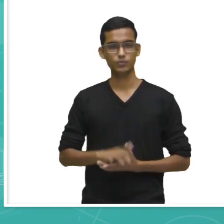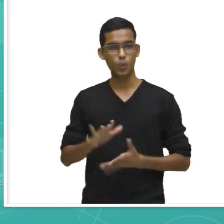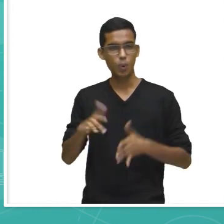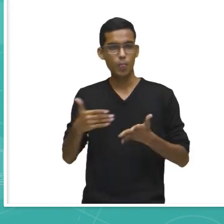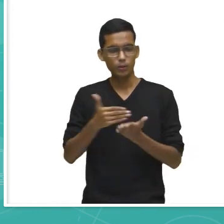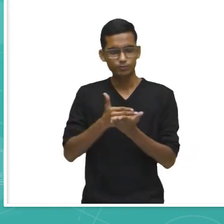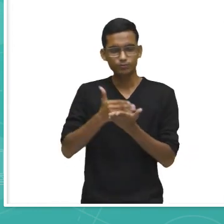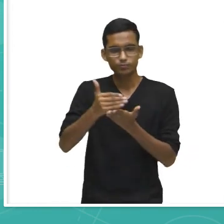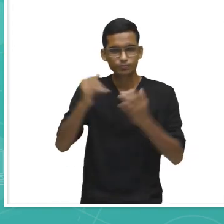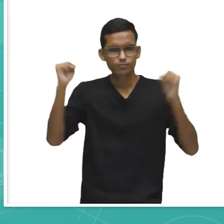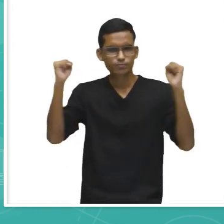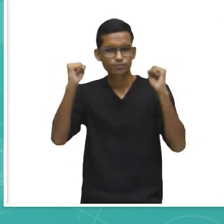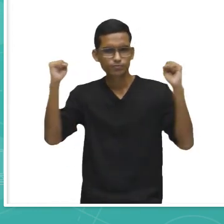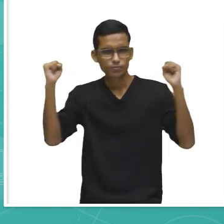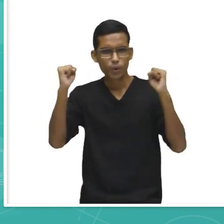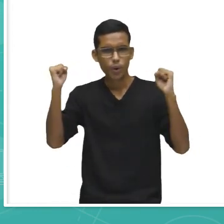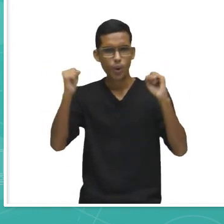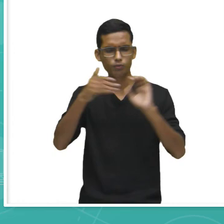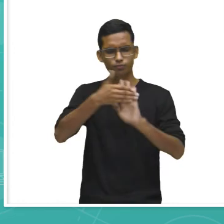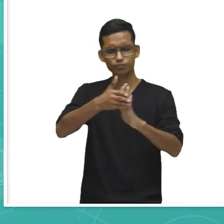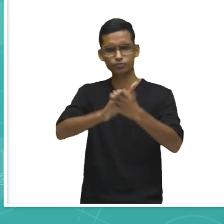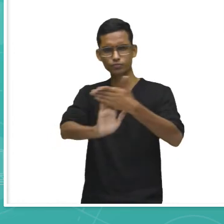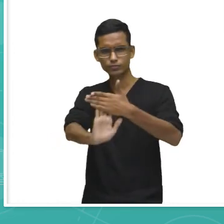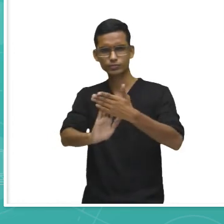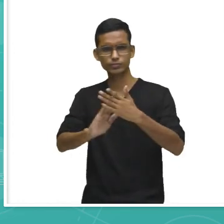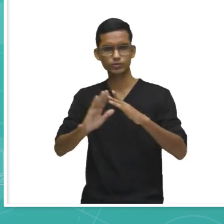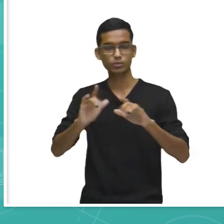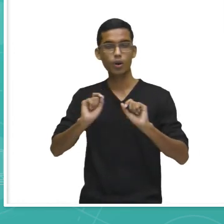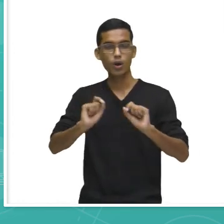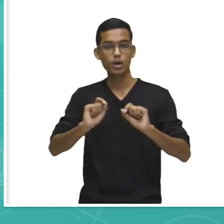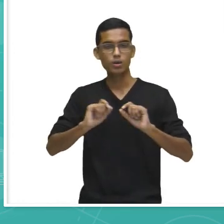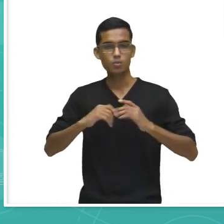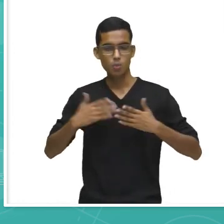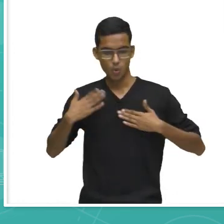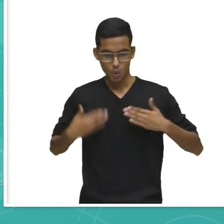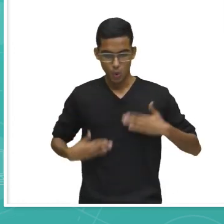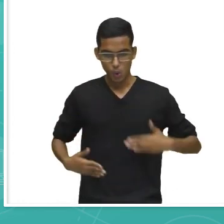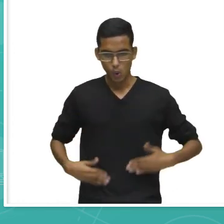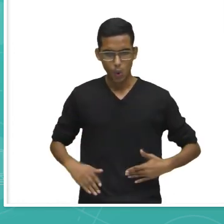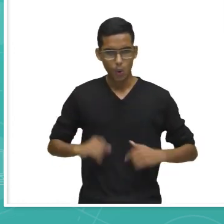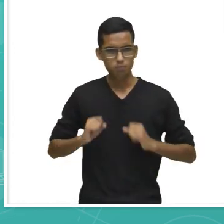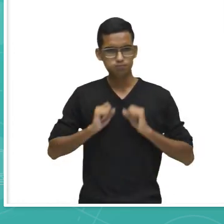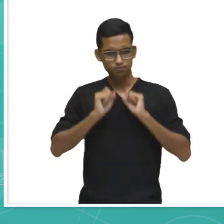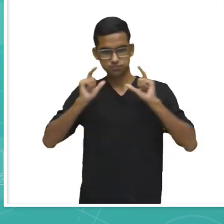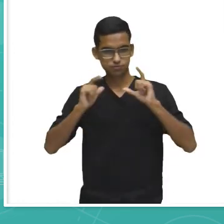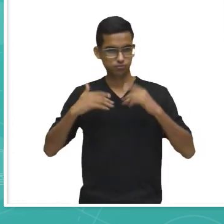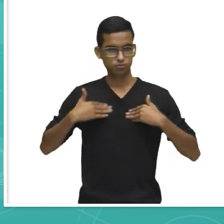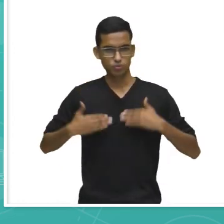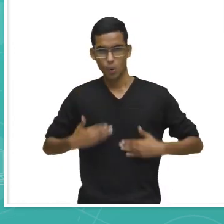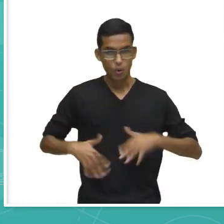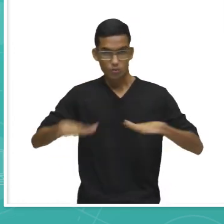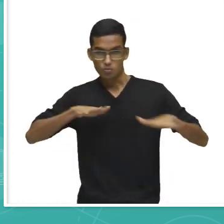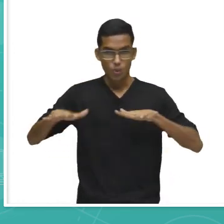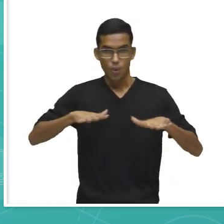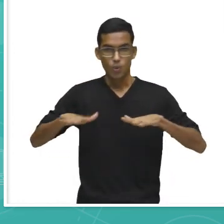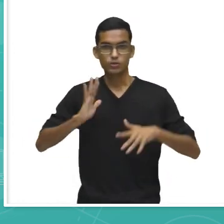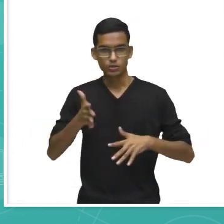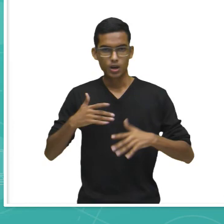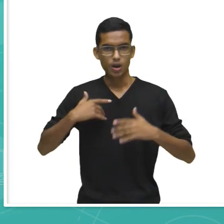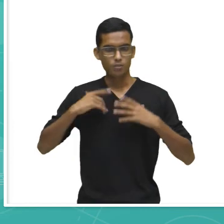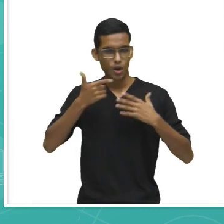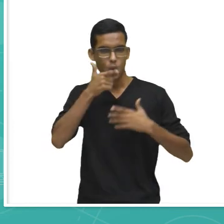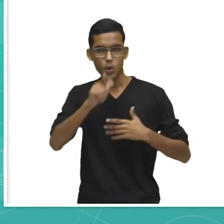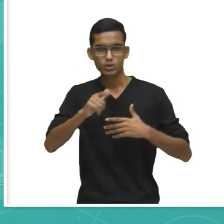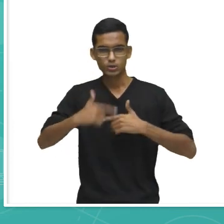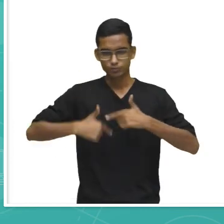o quê? Para despertar o corpo desse profissional, para oxigenar o cérebro, oxigenar os músculos e assim por diante.